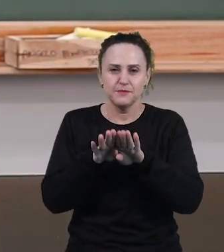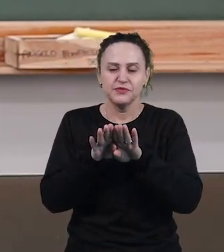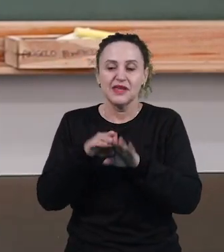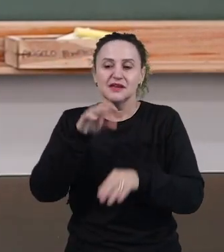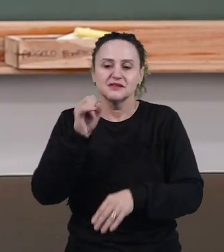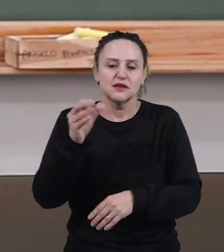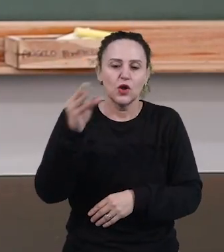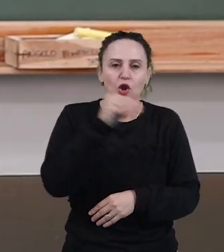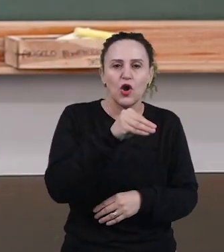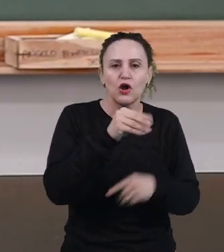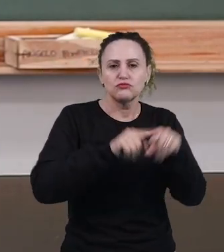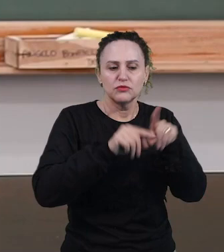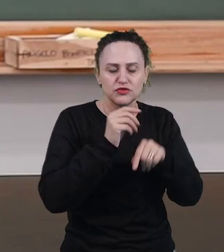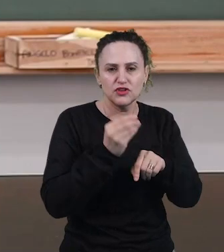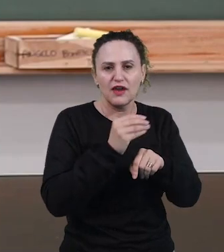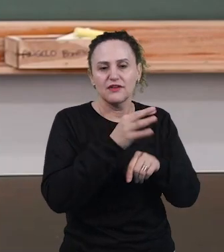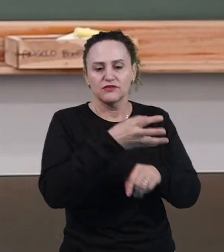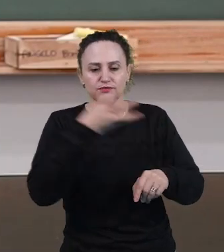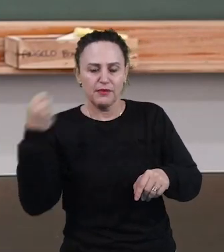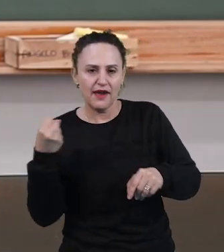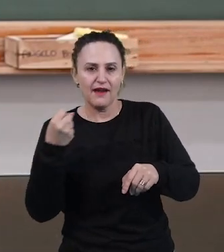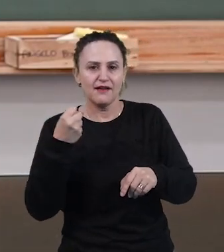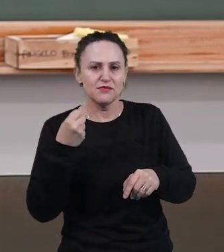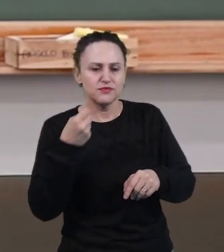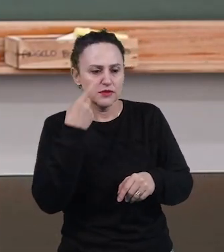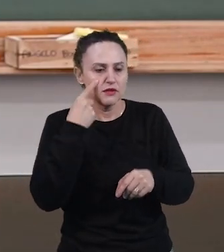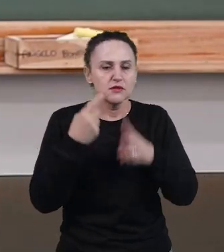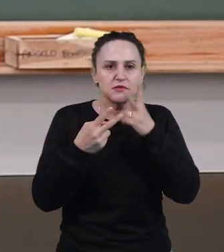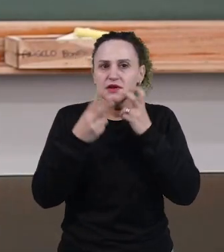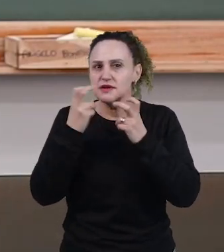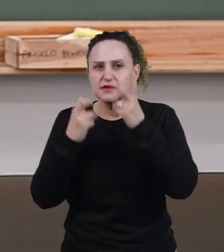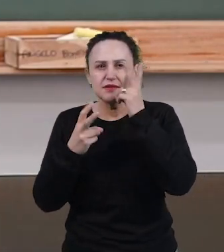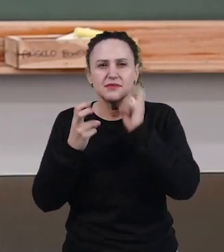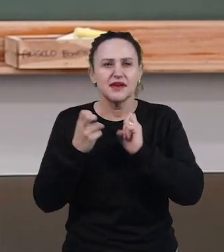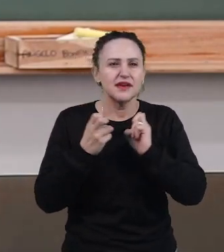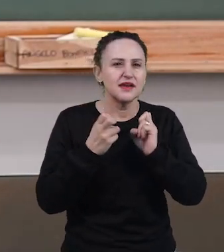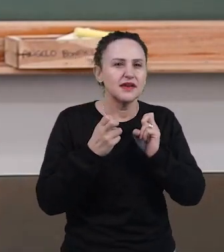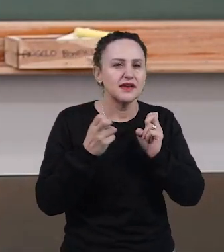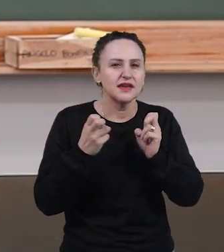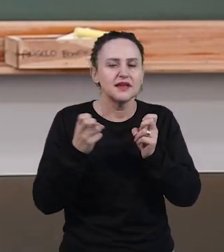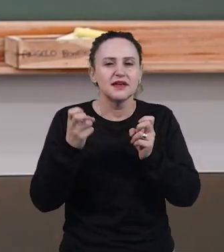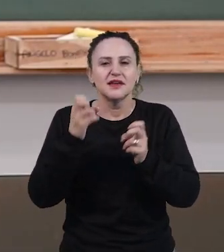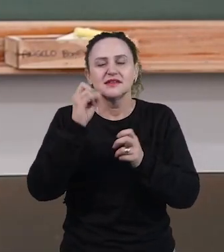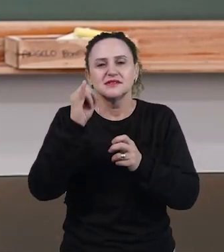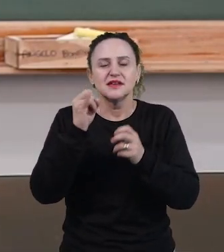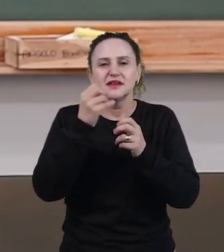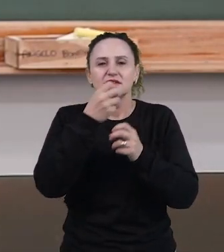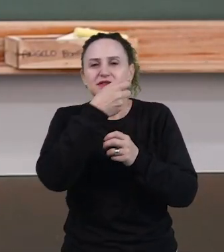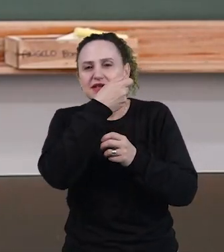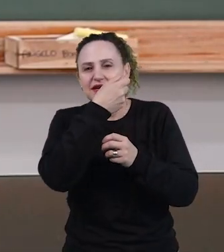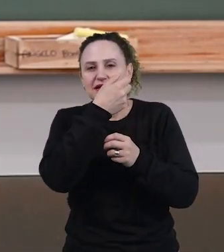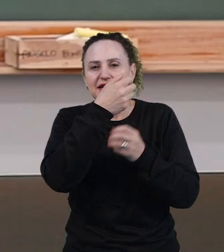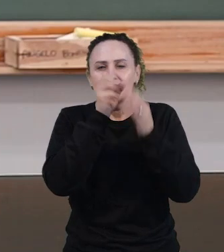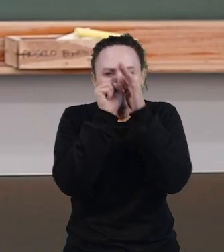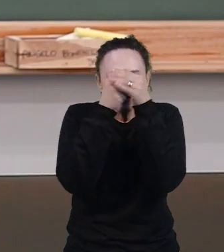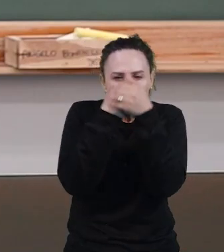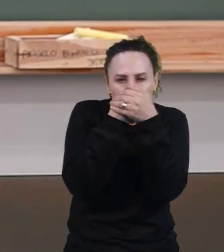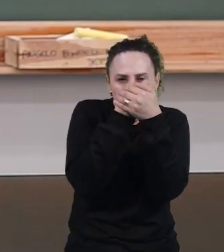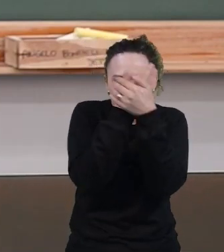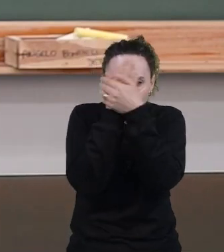enfim. Quantos de vocês já não fizeram com as crianças isso de esconder o rosto, mostrar o rosto, né?